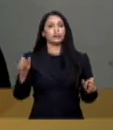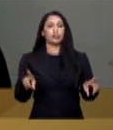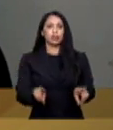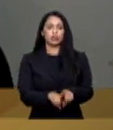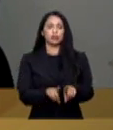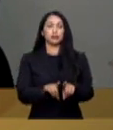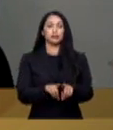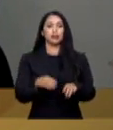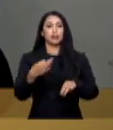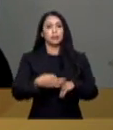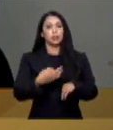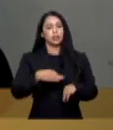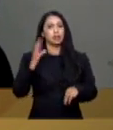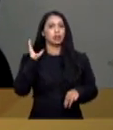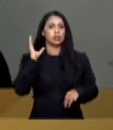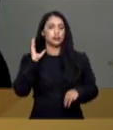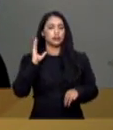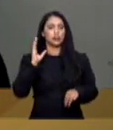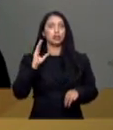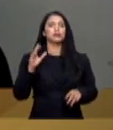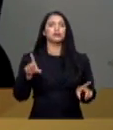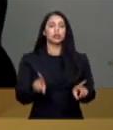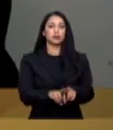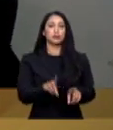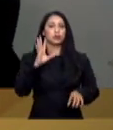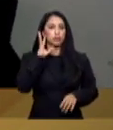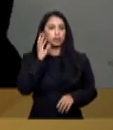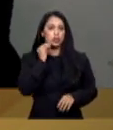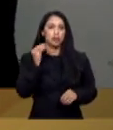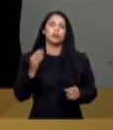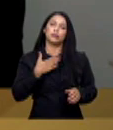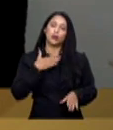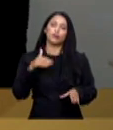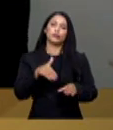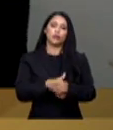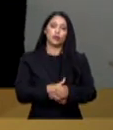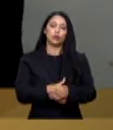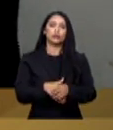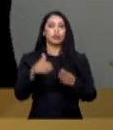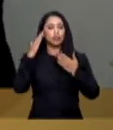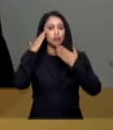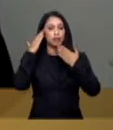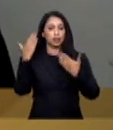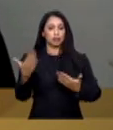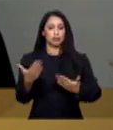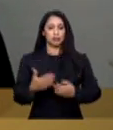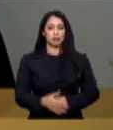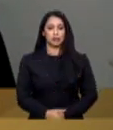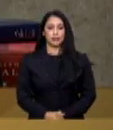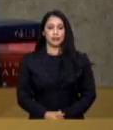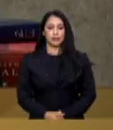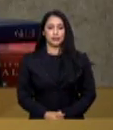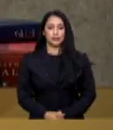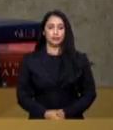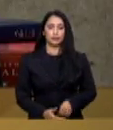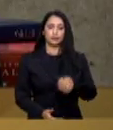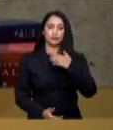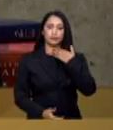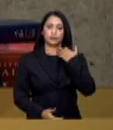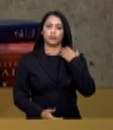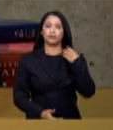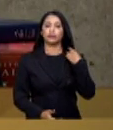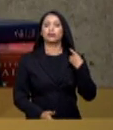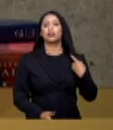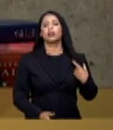pela ministra Rosa Weber e pelo ministro Dias Toffoli. É como voto, senhor presidente, agradecendo a palavra. Muito obrigado, ministra